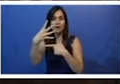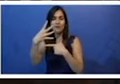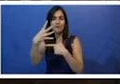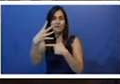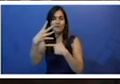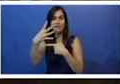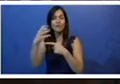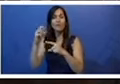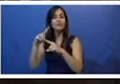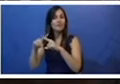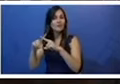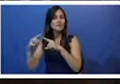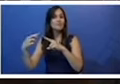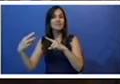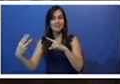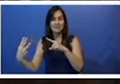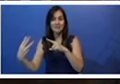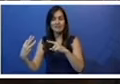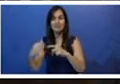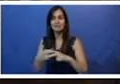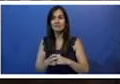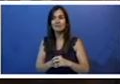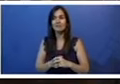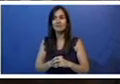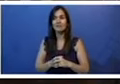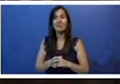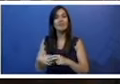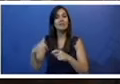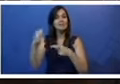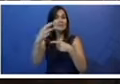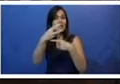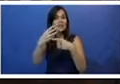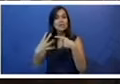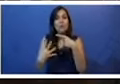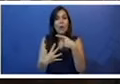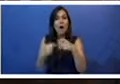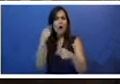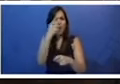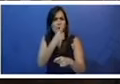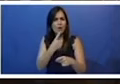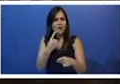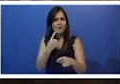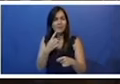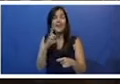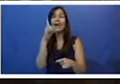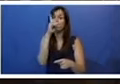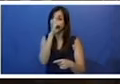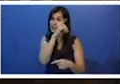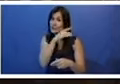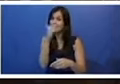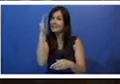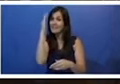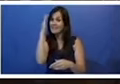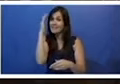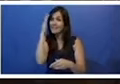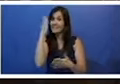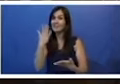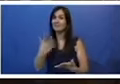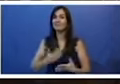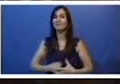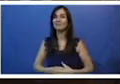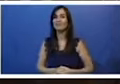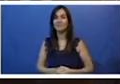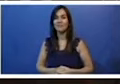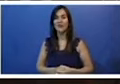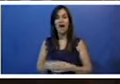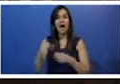x 3 3/4 de hora quer dizer é difícil a pessoa entender né